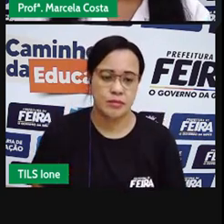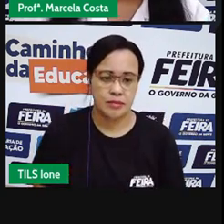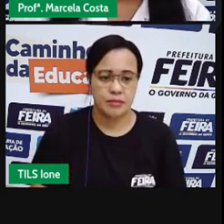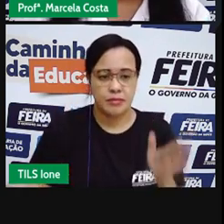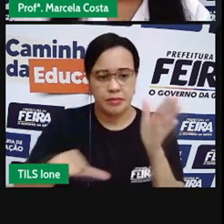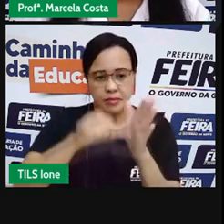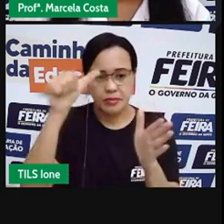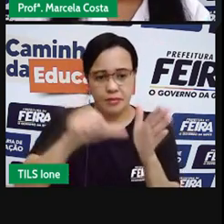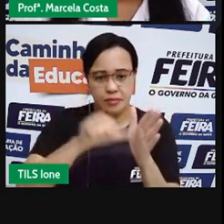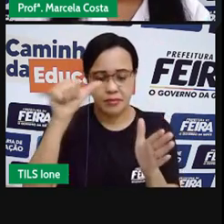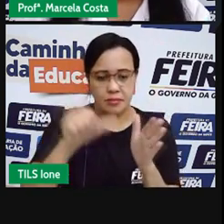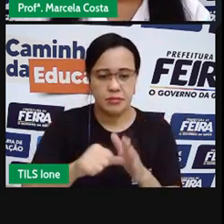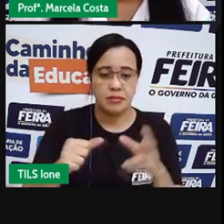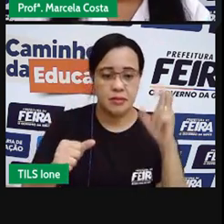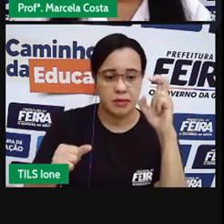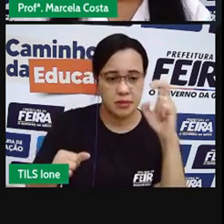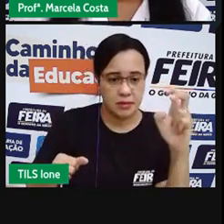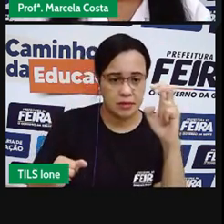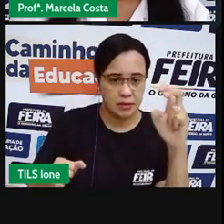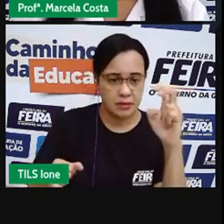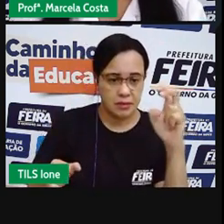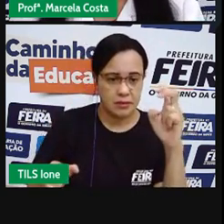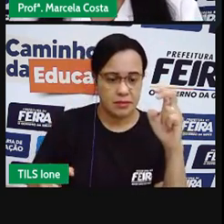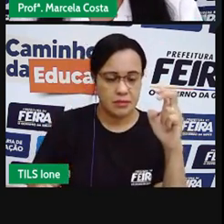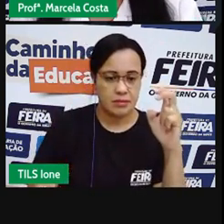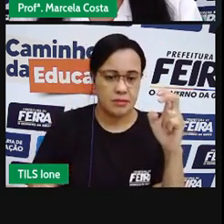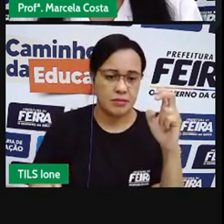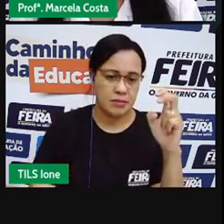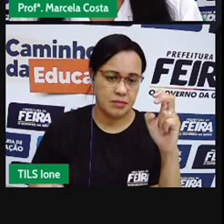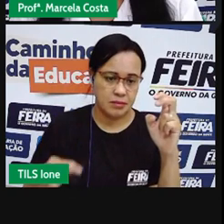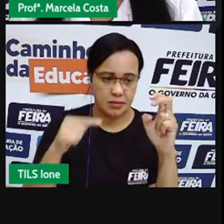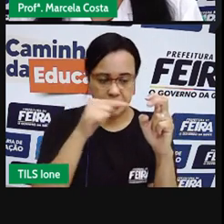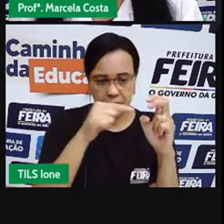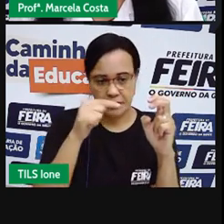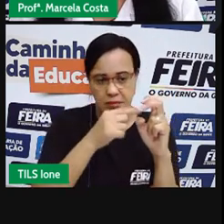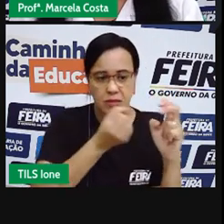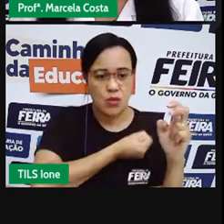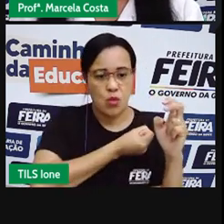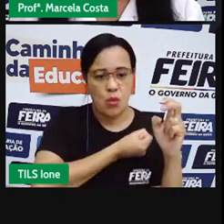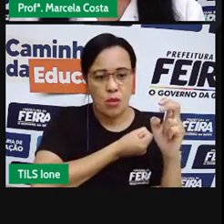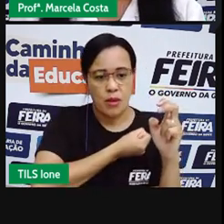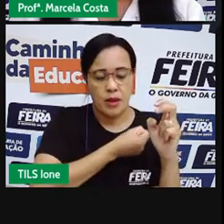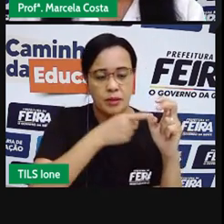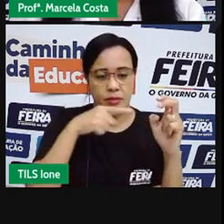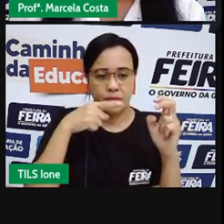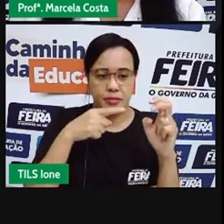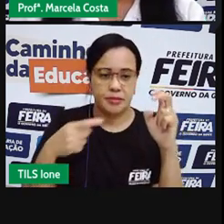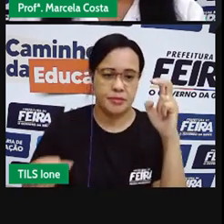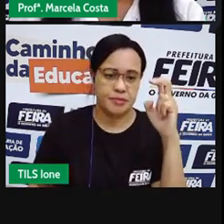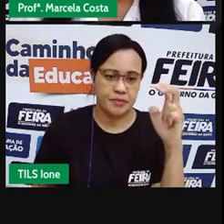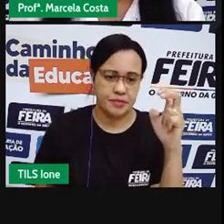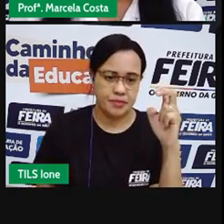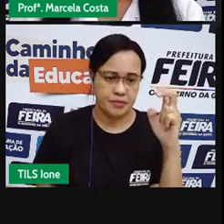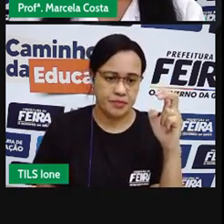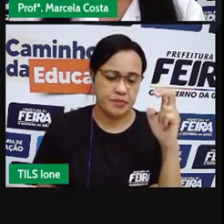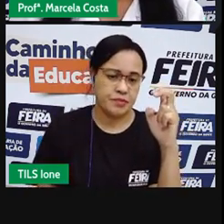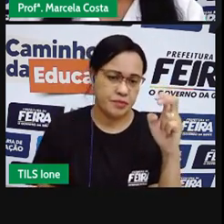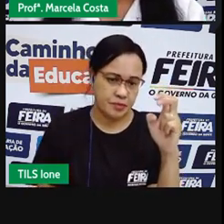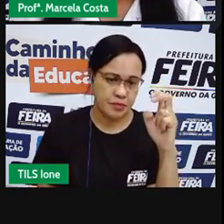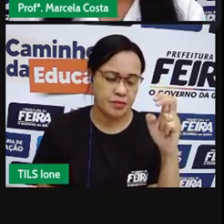primeiro ele pegou 5 ovos. A quantidade 5, ela está sendo representada pelo